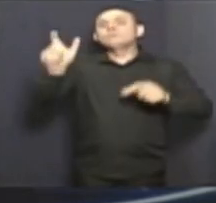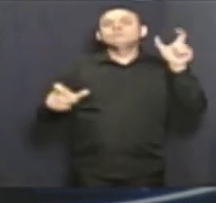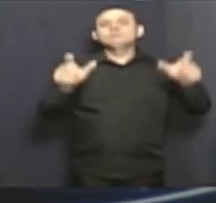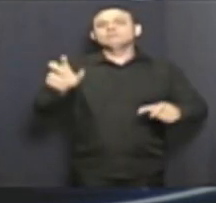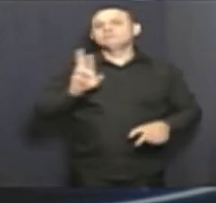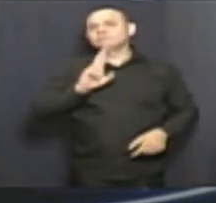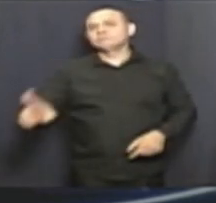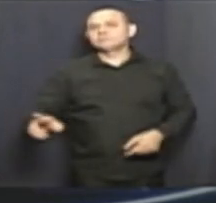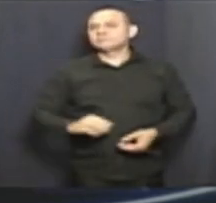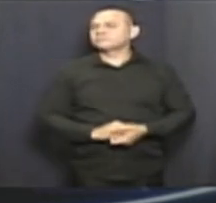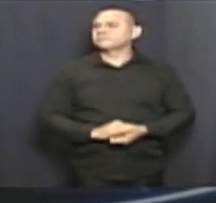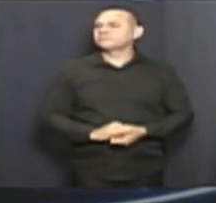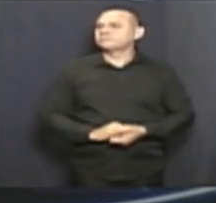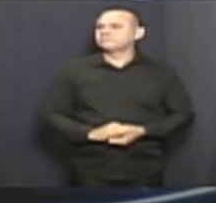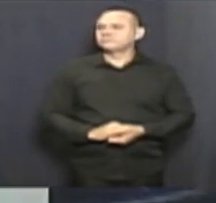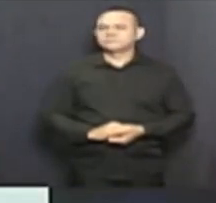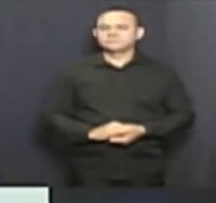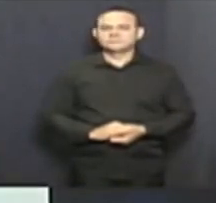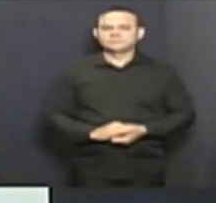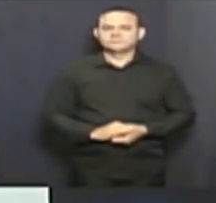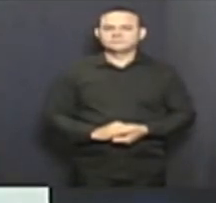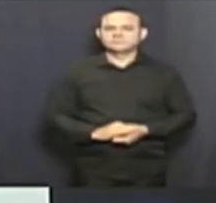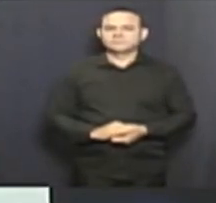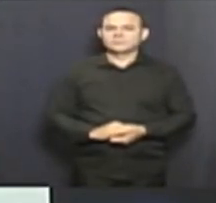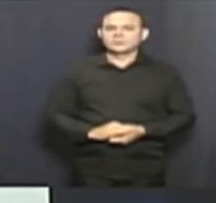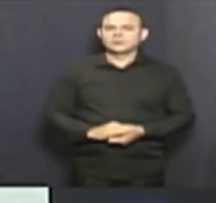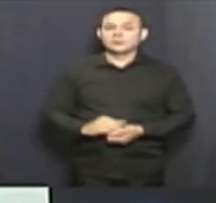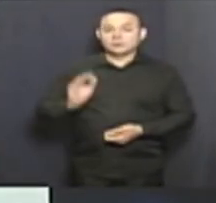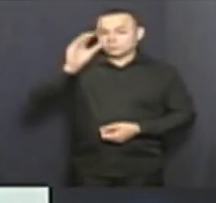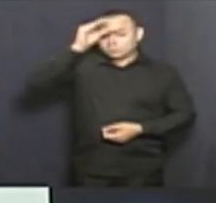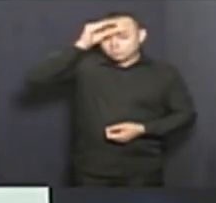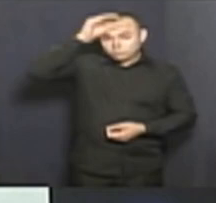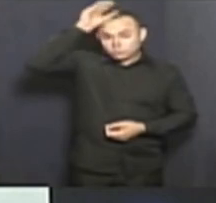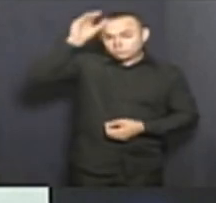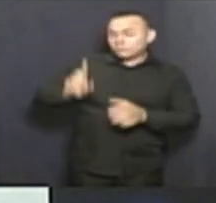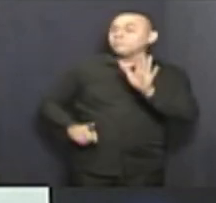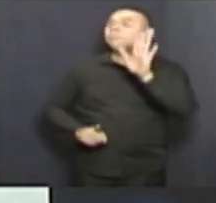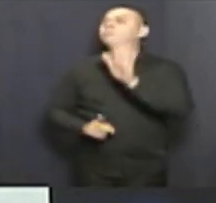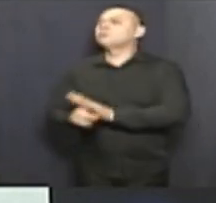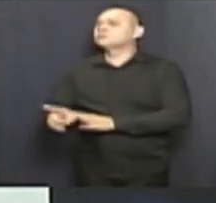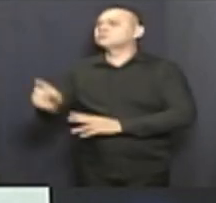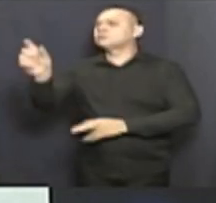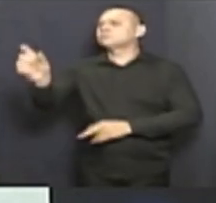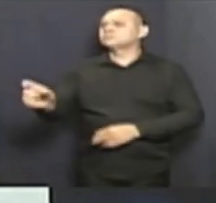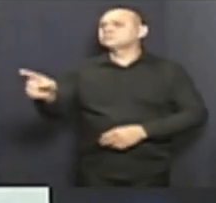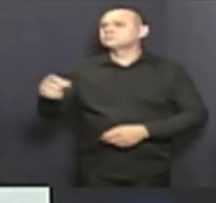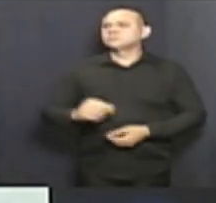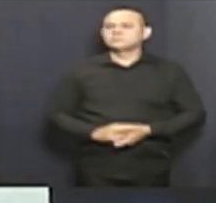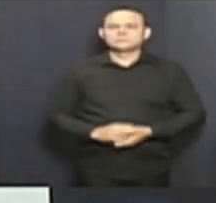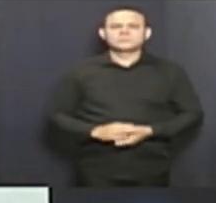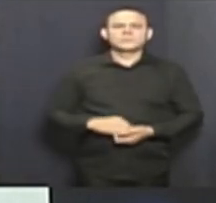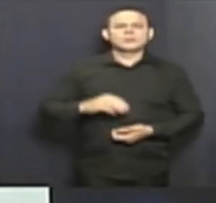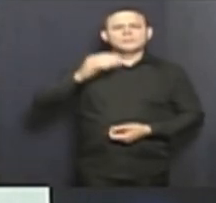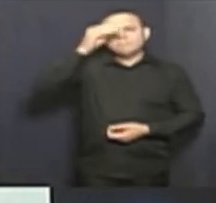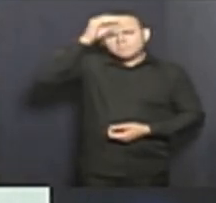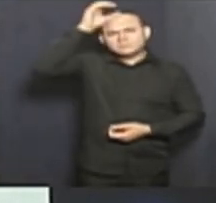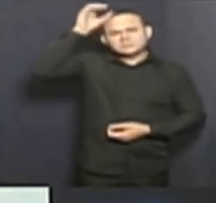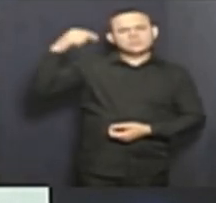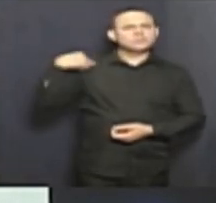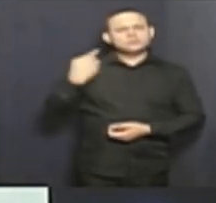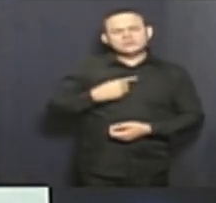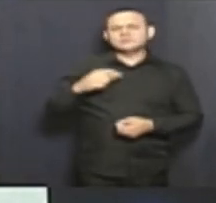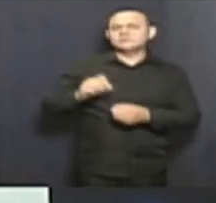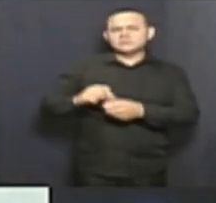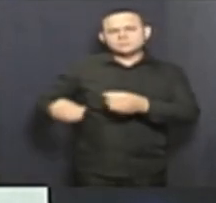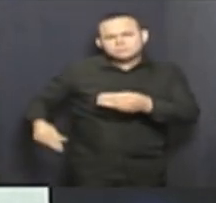pergunta com o tema vou perguntar pro marcelo bruma marcelo nós implementamos uma